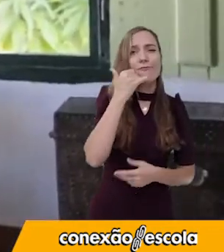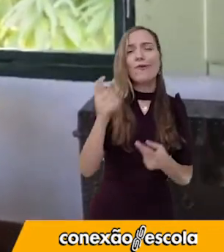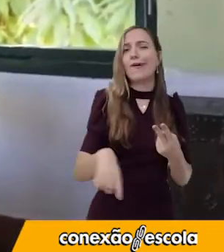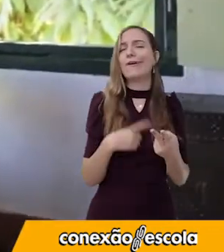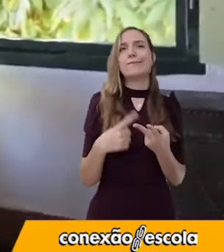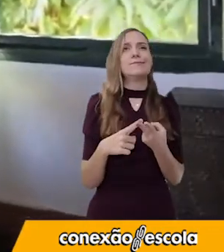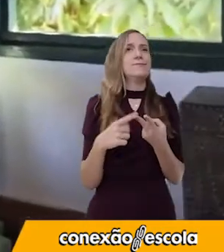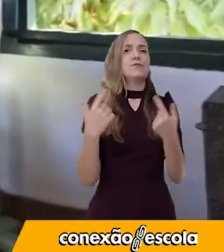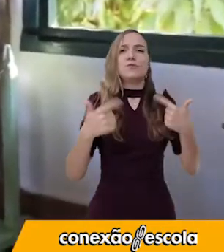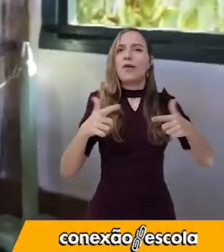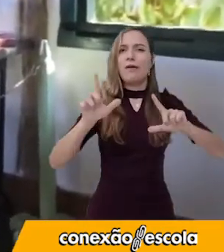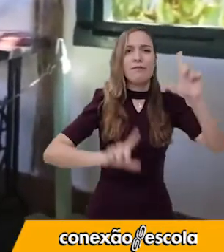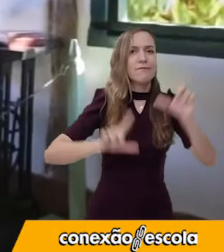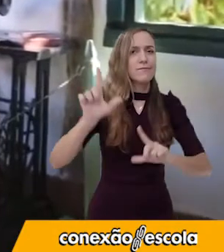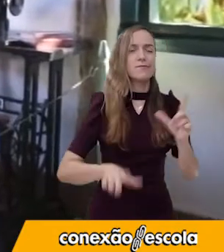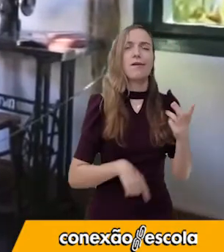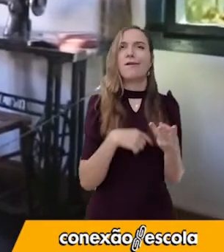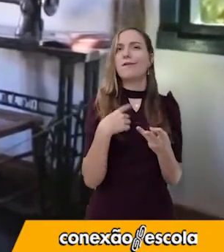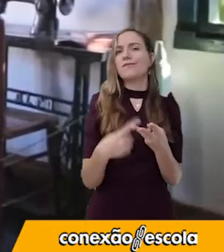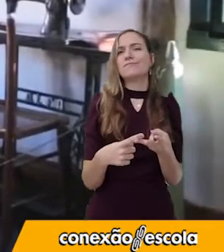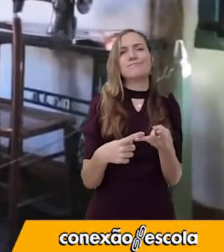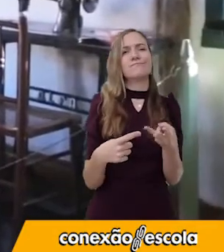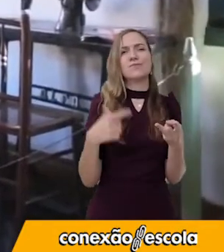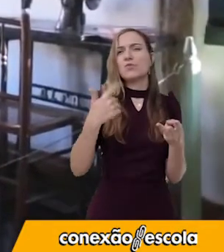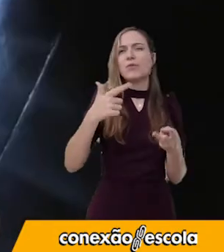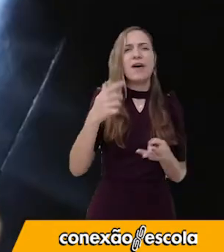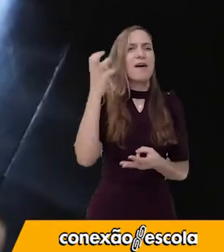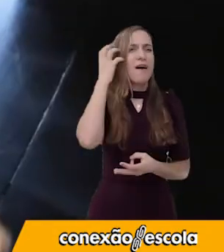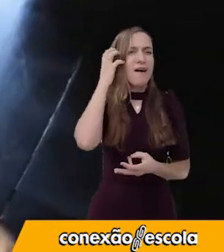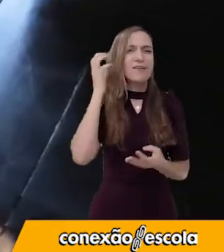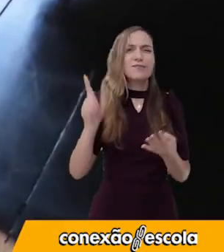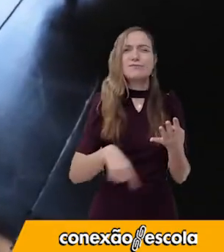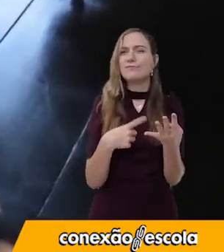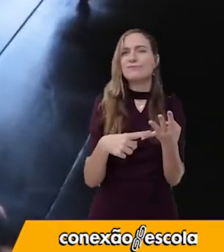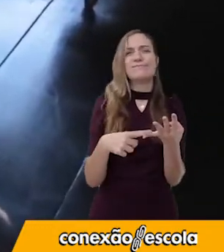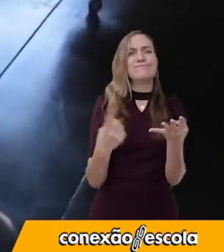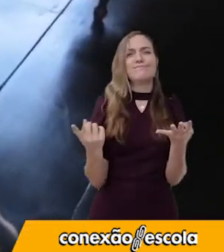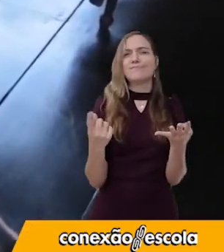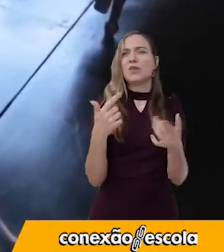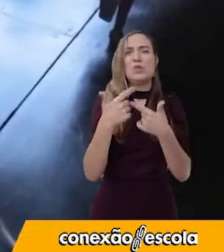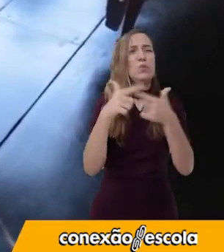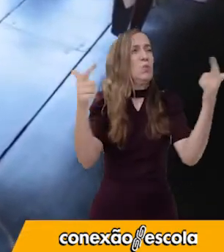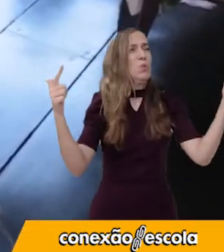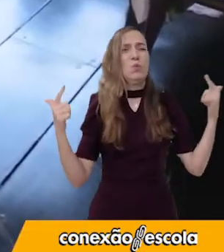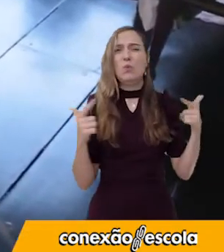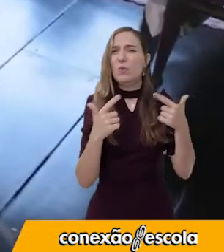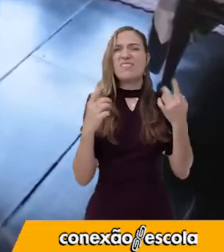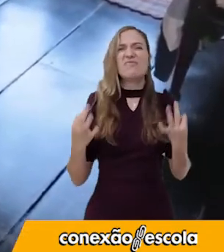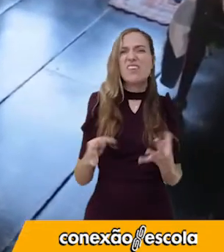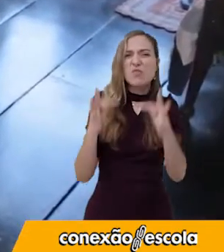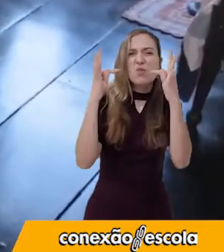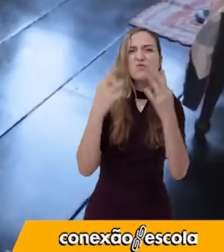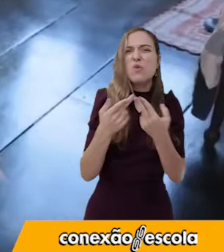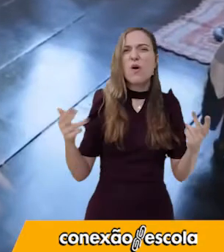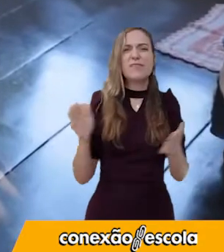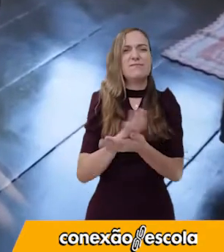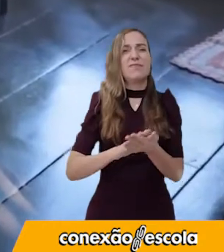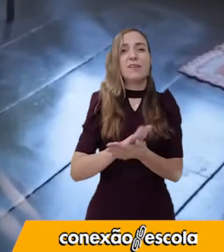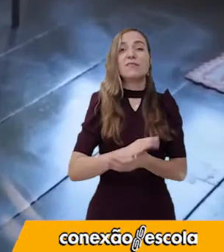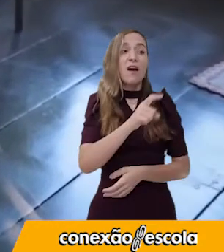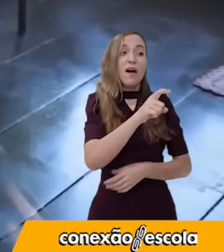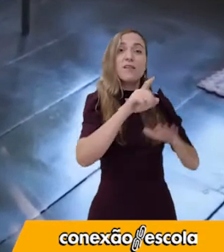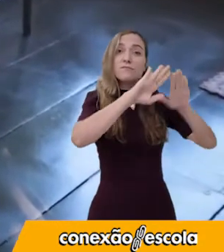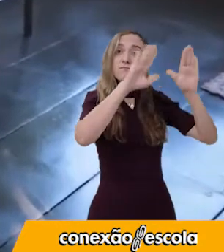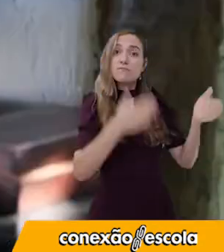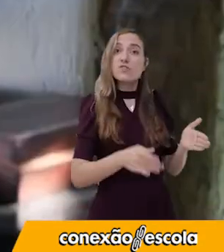tinha telefone, ela não tinha televisão, ela não tinha rádio. Ela não tinha nenhum desses